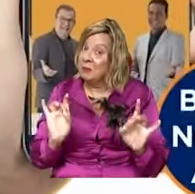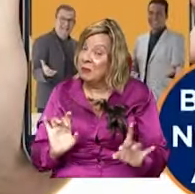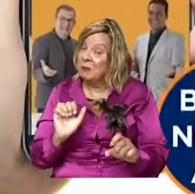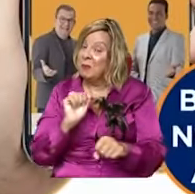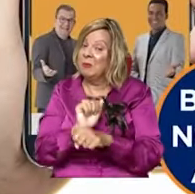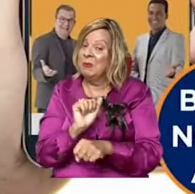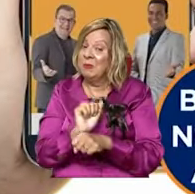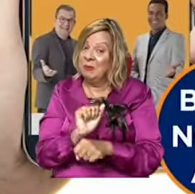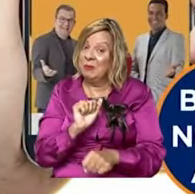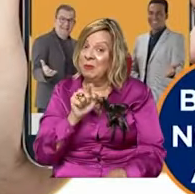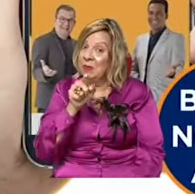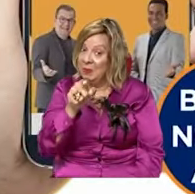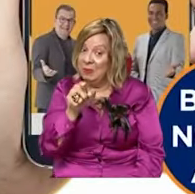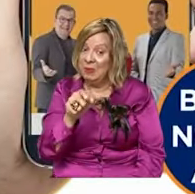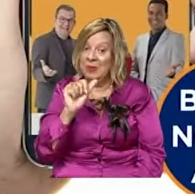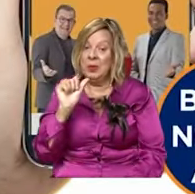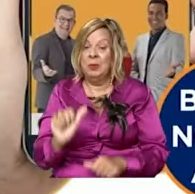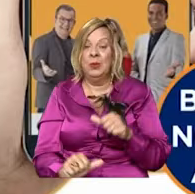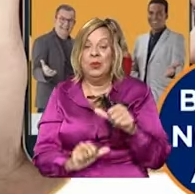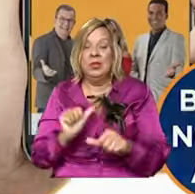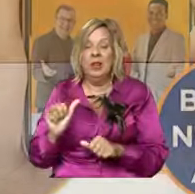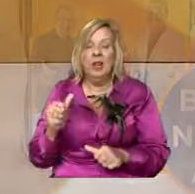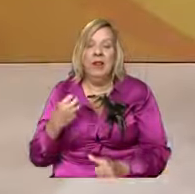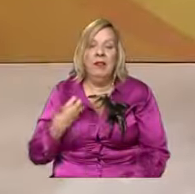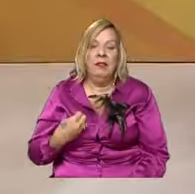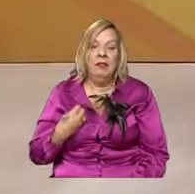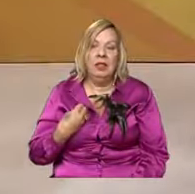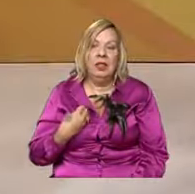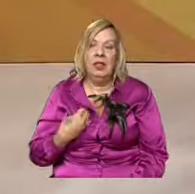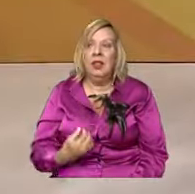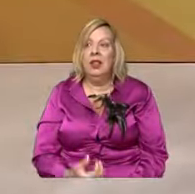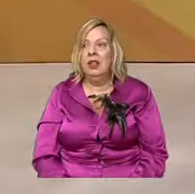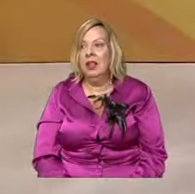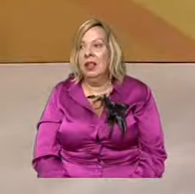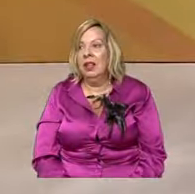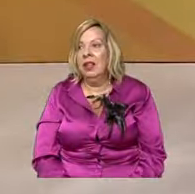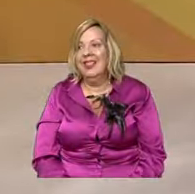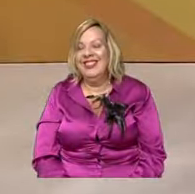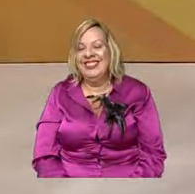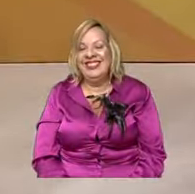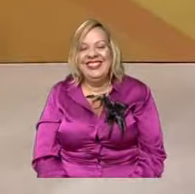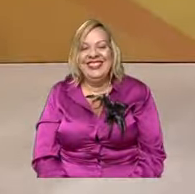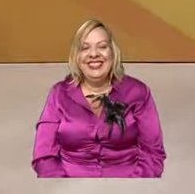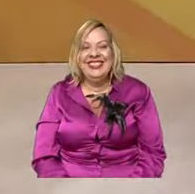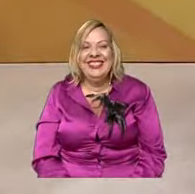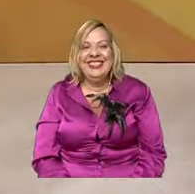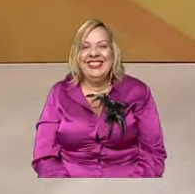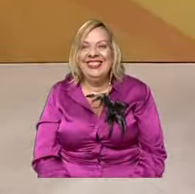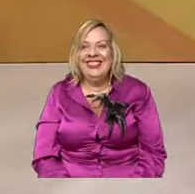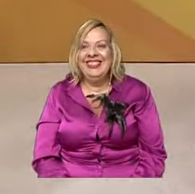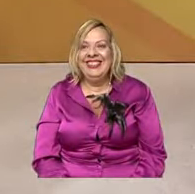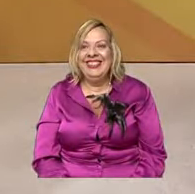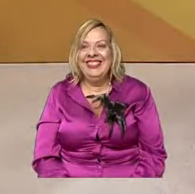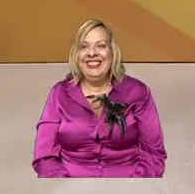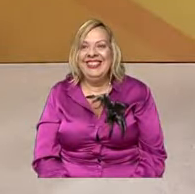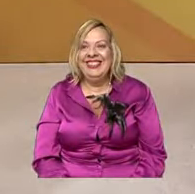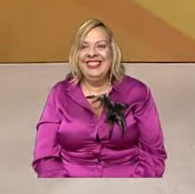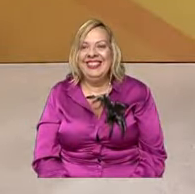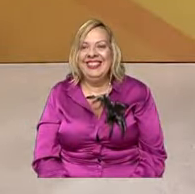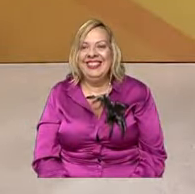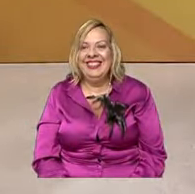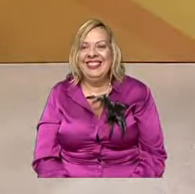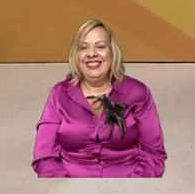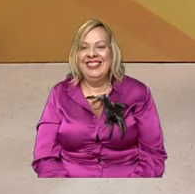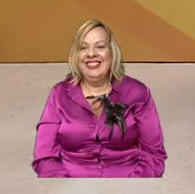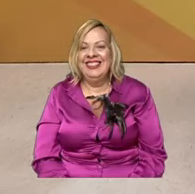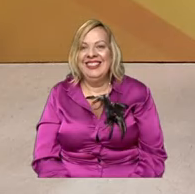Sorte Caju Cap. É pra mudar de vida. Show demais! Que showzaço, viu? É